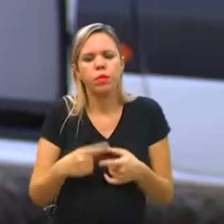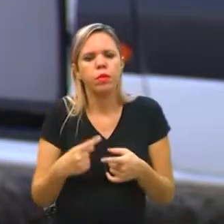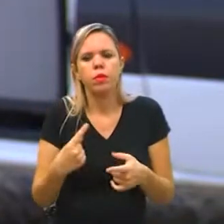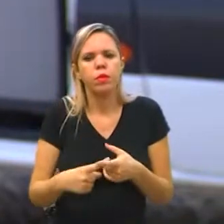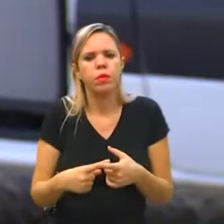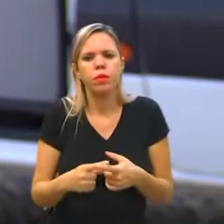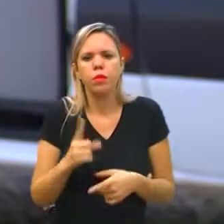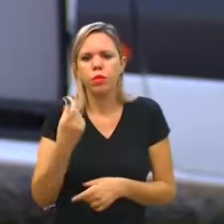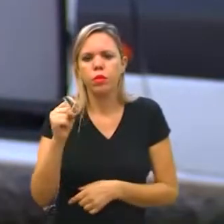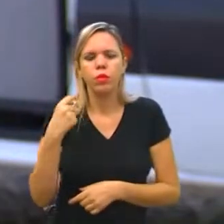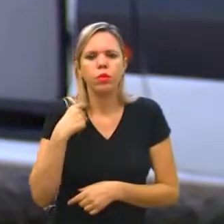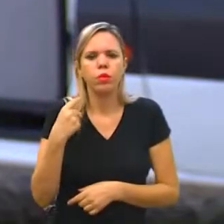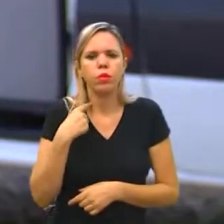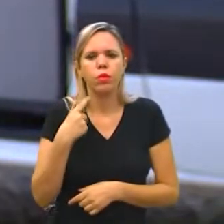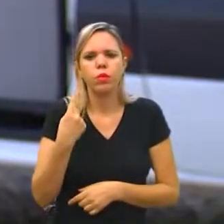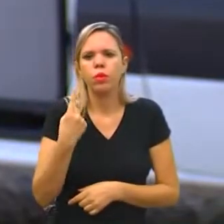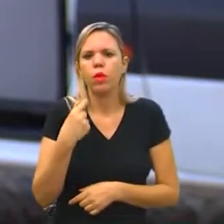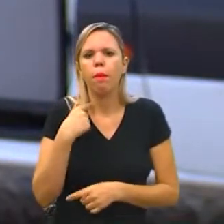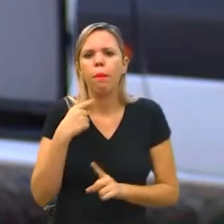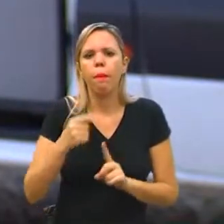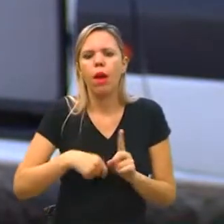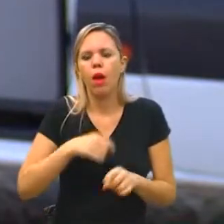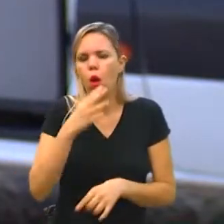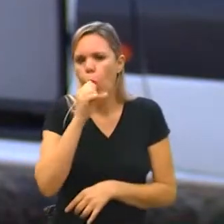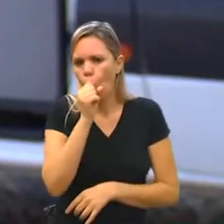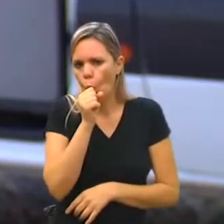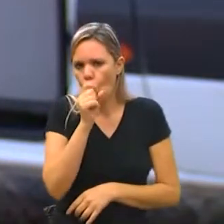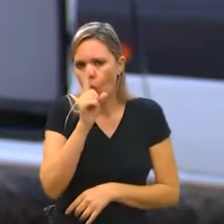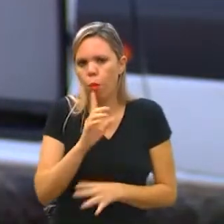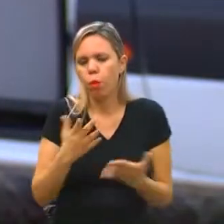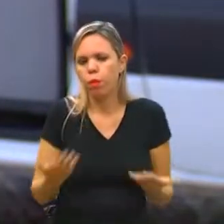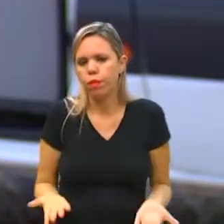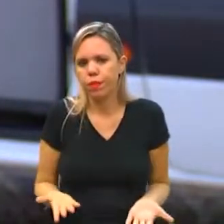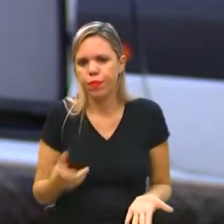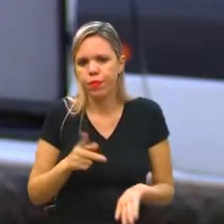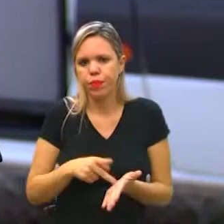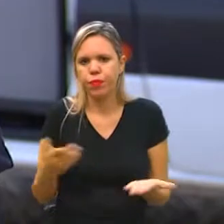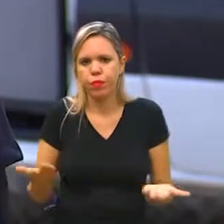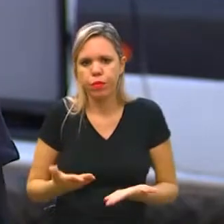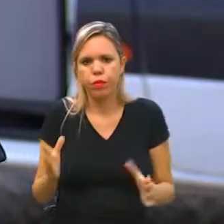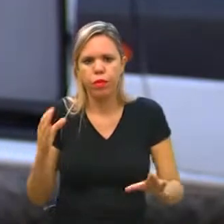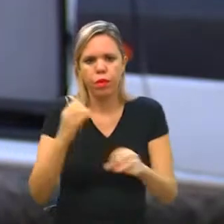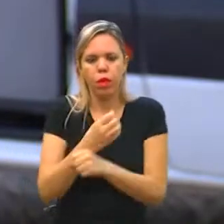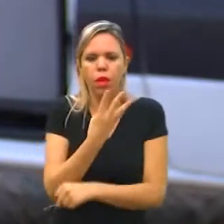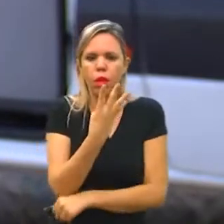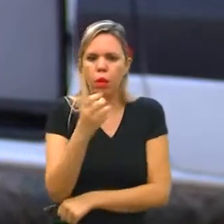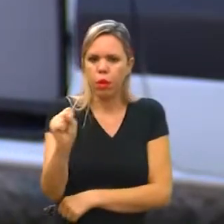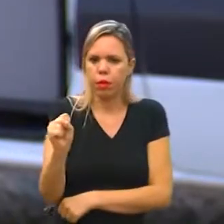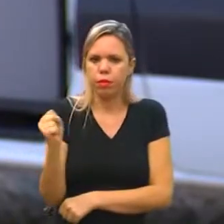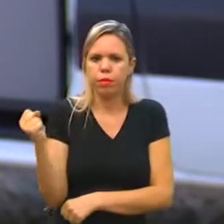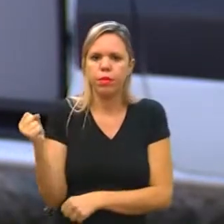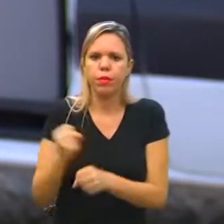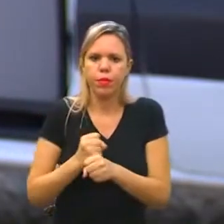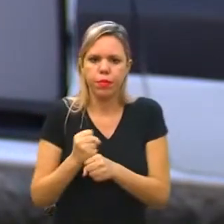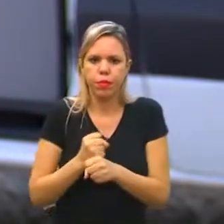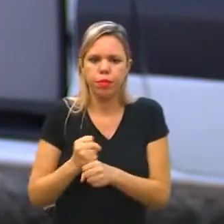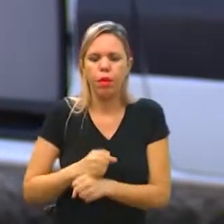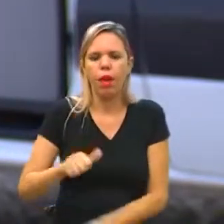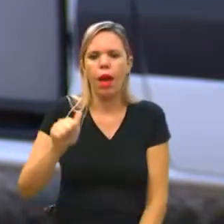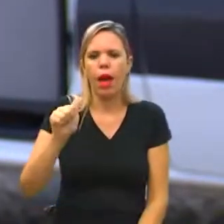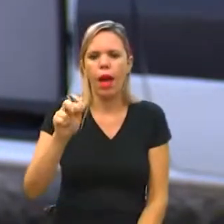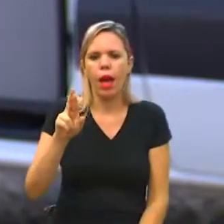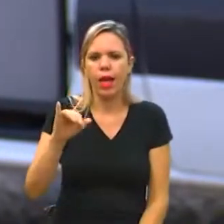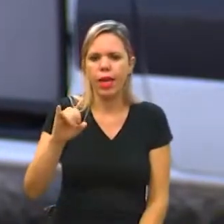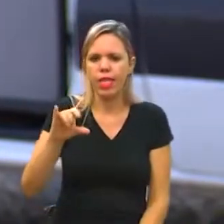saibam o porquê do 18 de maio e o Maio Laranja. Na verdade, hoje completa 48 anos